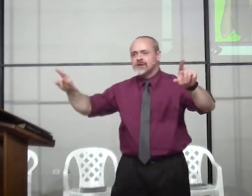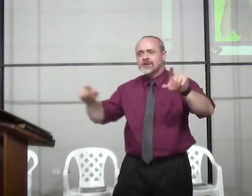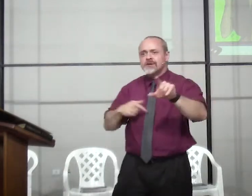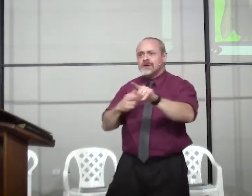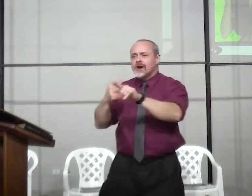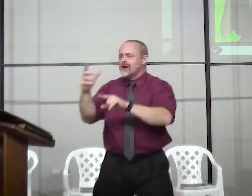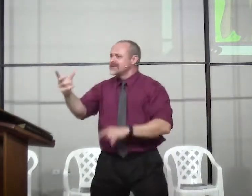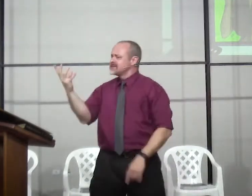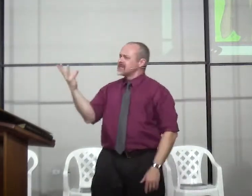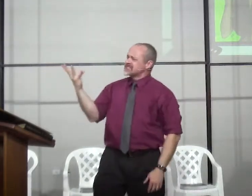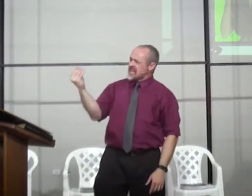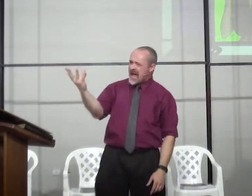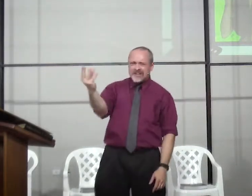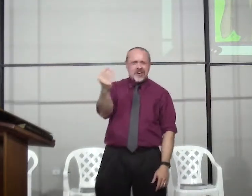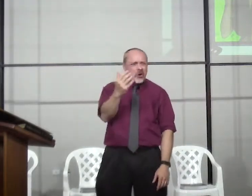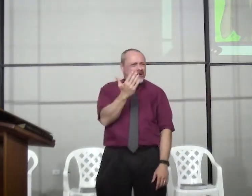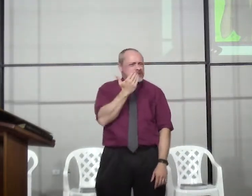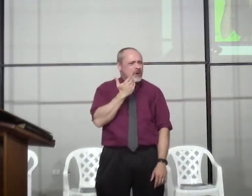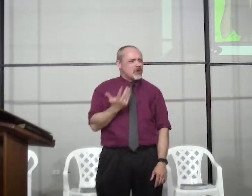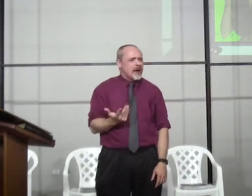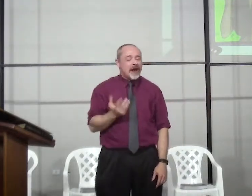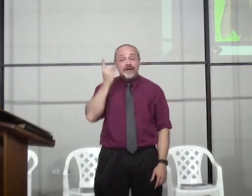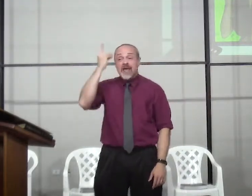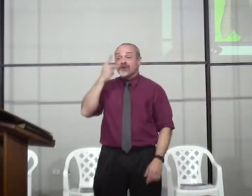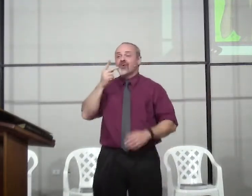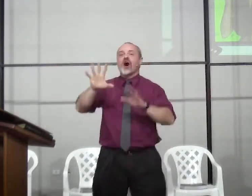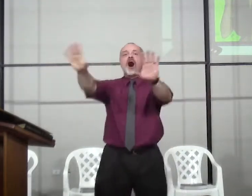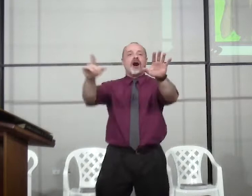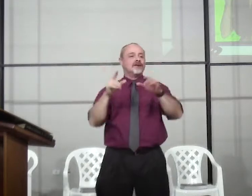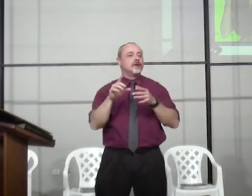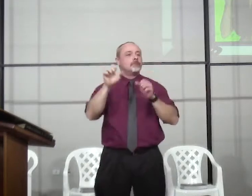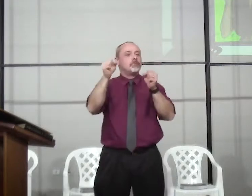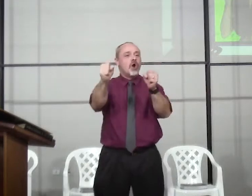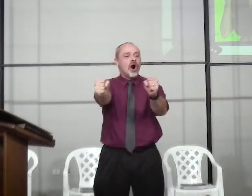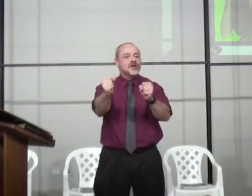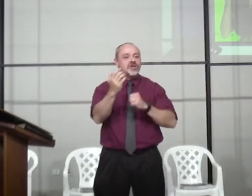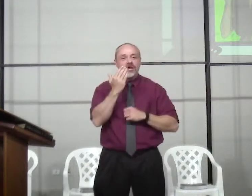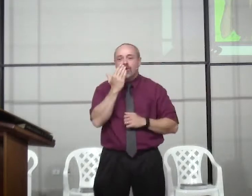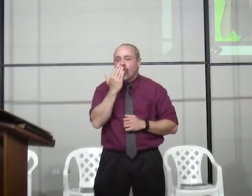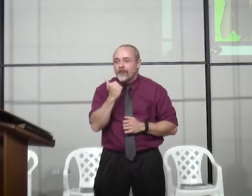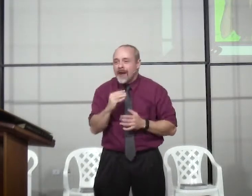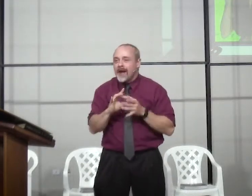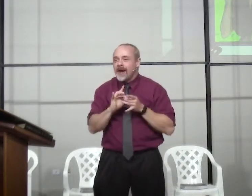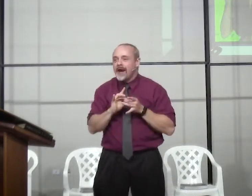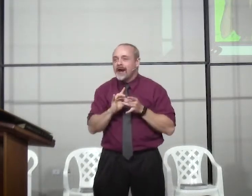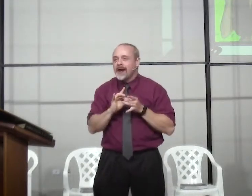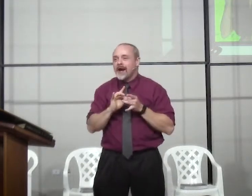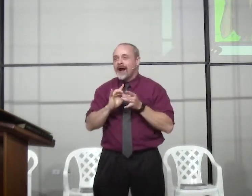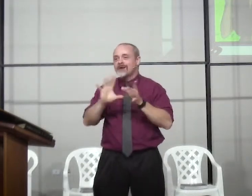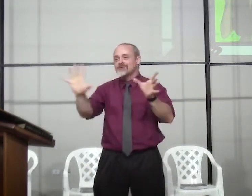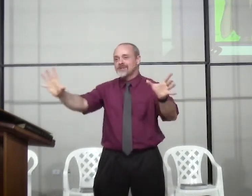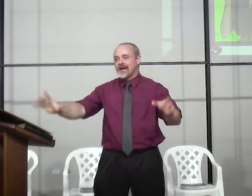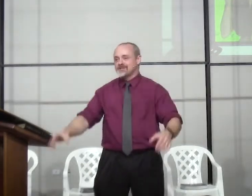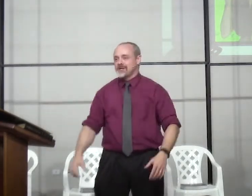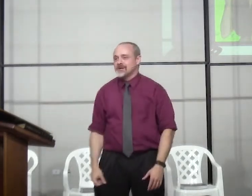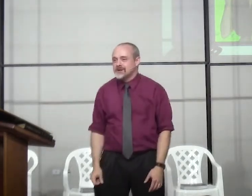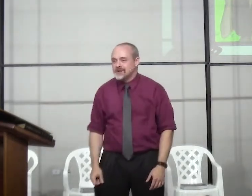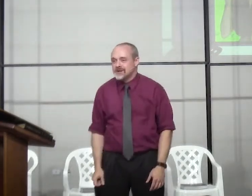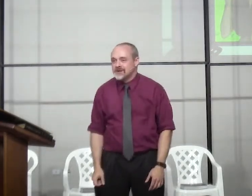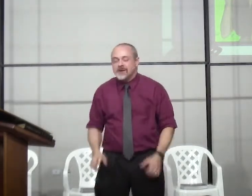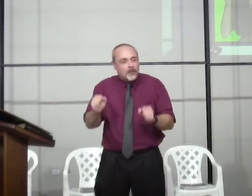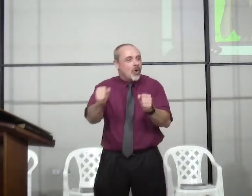diferentes. Tinha tanta coisa para comer. E Deus falou, pode comer à